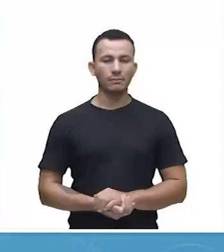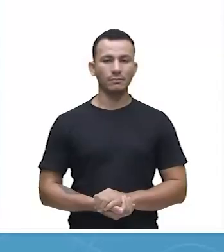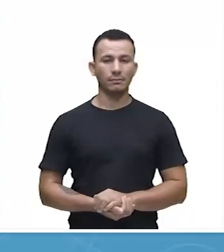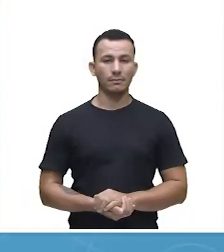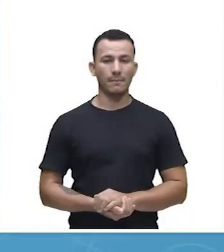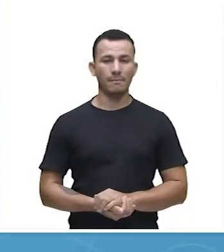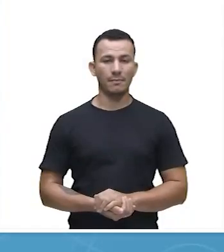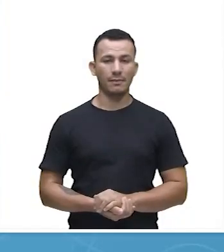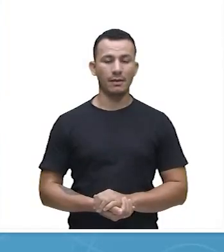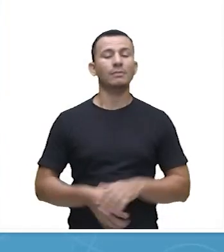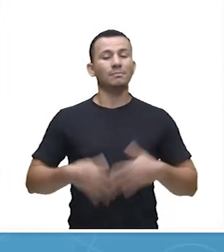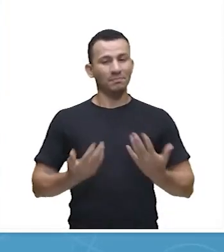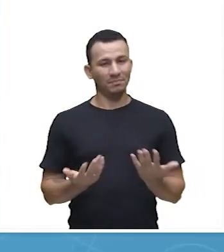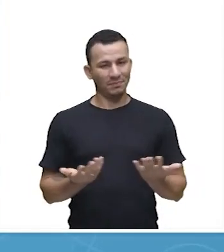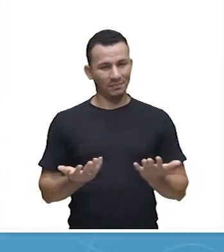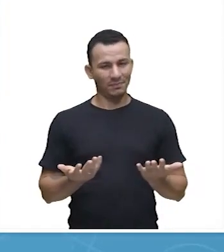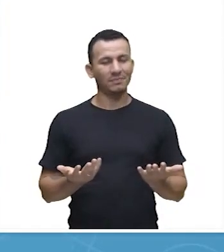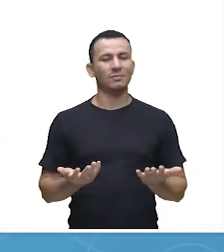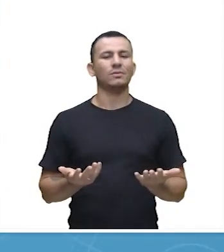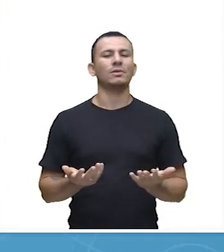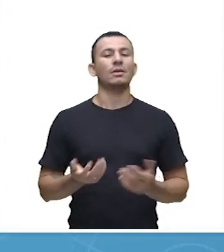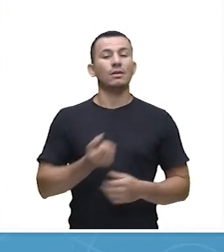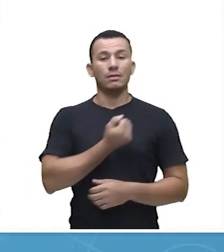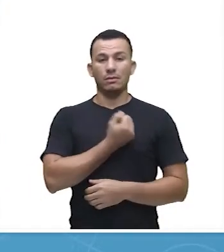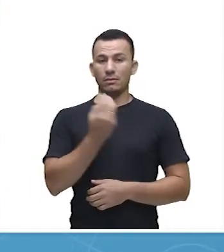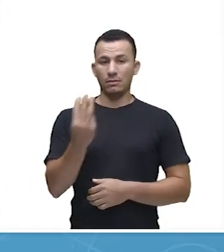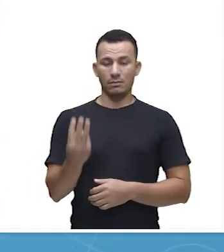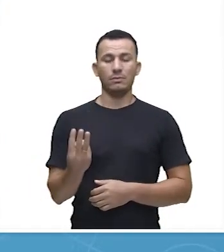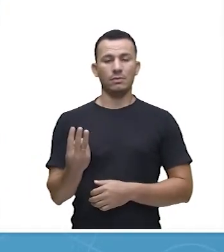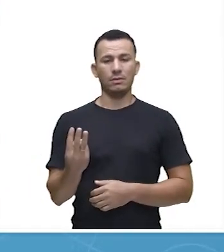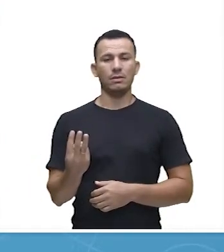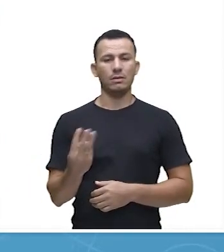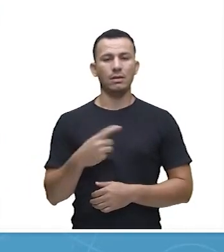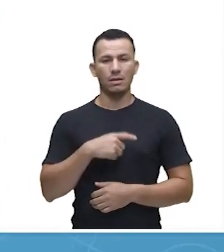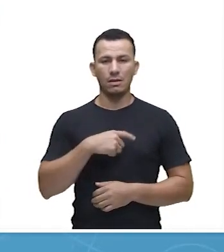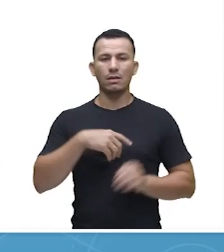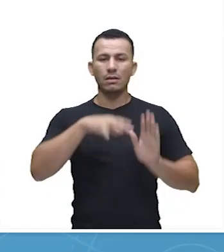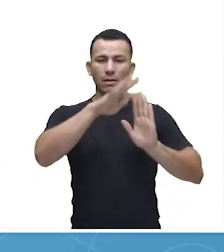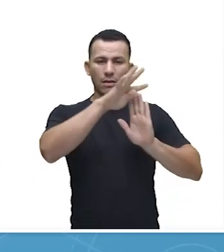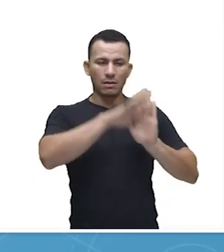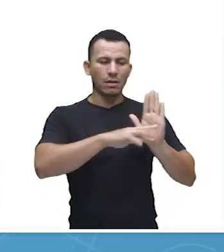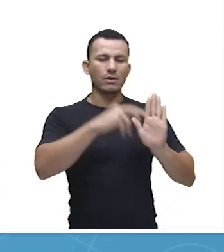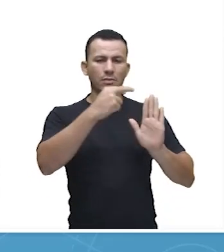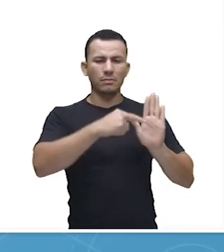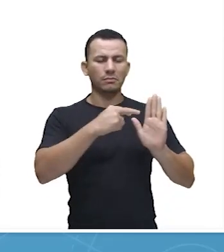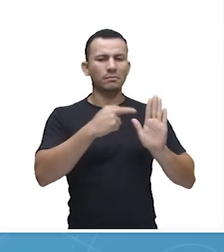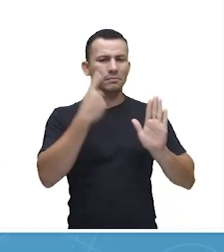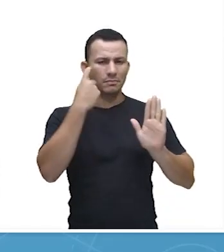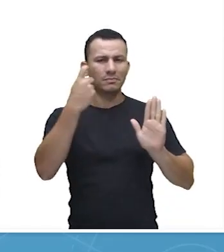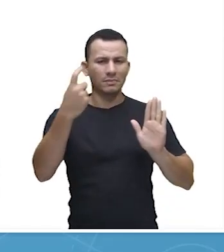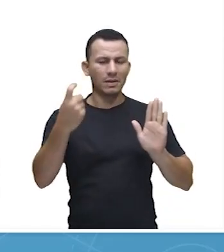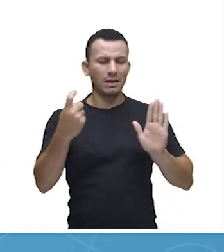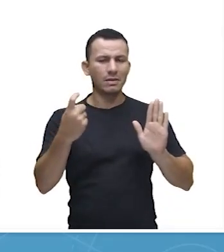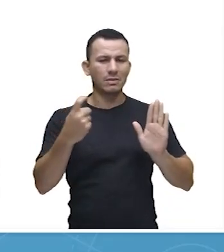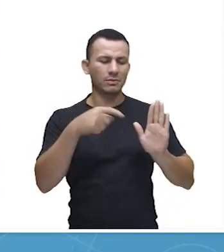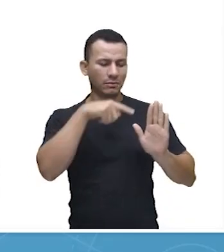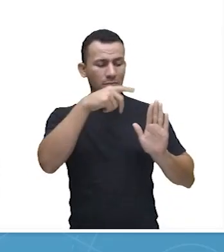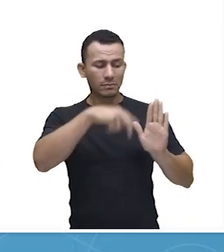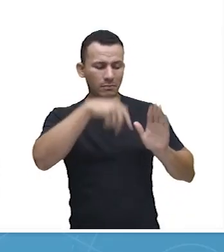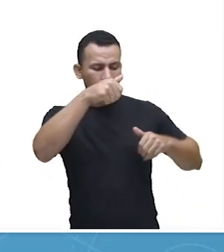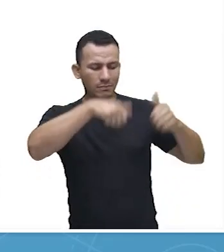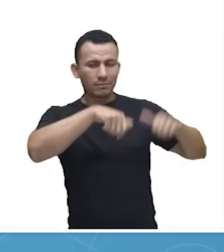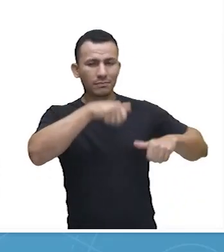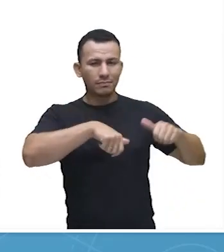Muito bem, então retornamos e nessa terceira questão a gente tem um texto que é bastante interessante para que nós possamos analisar. Então